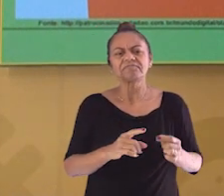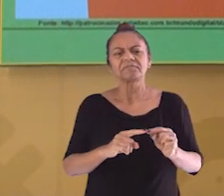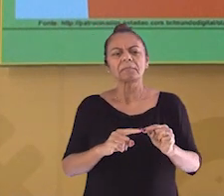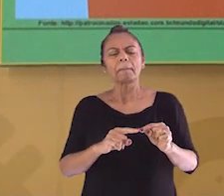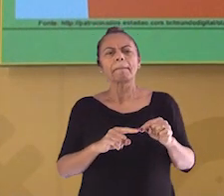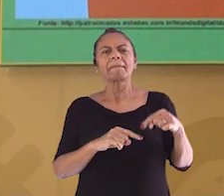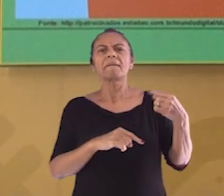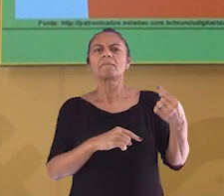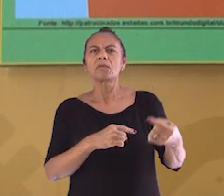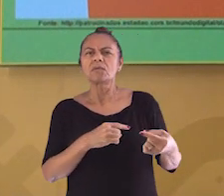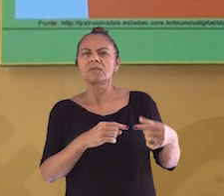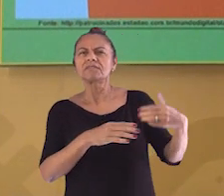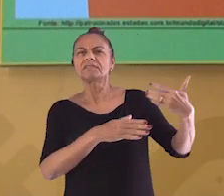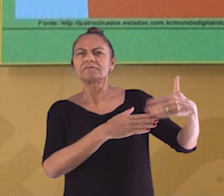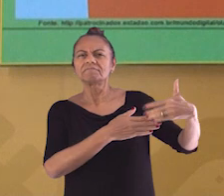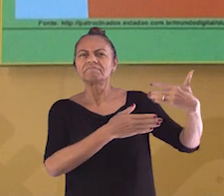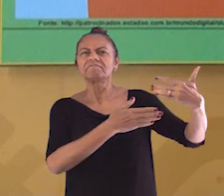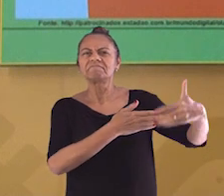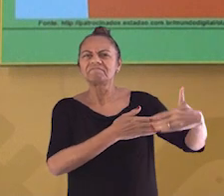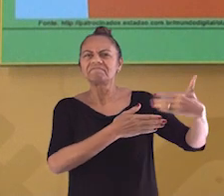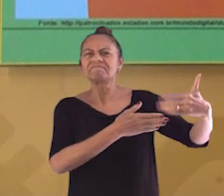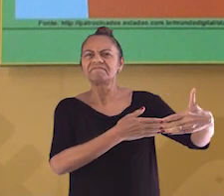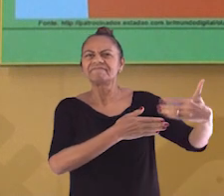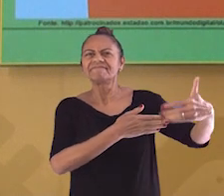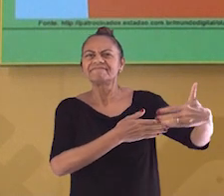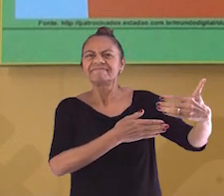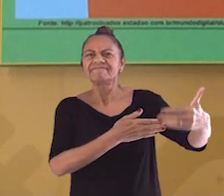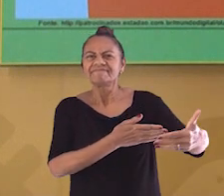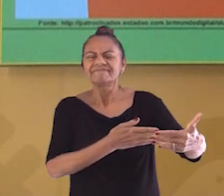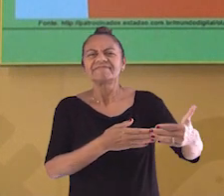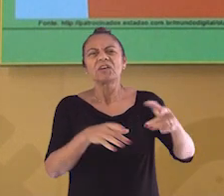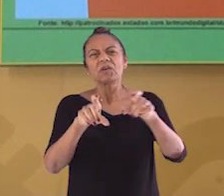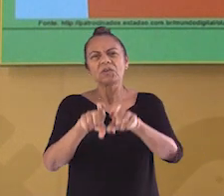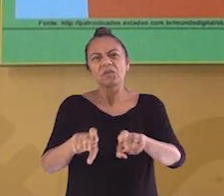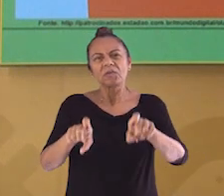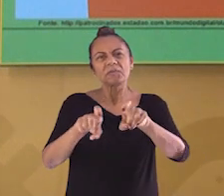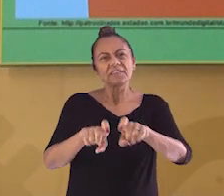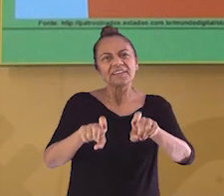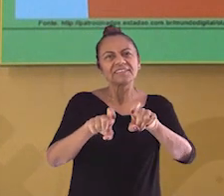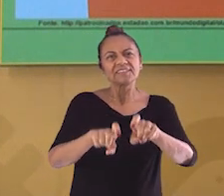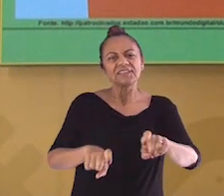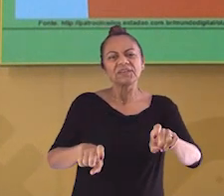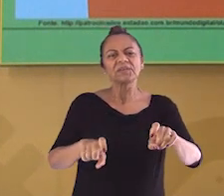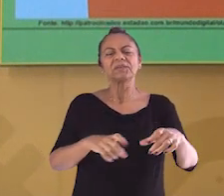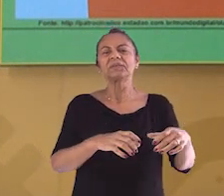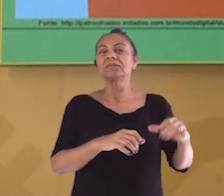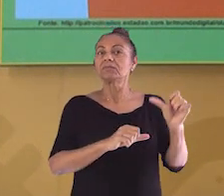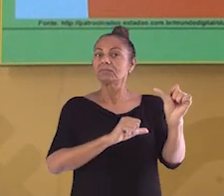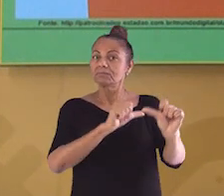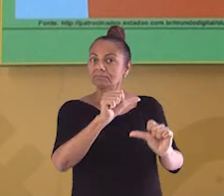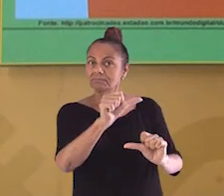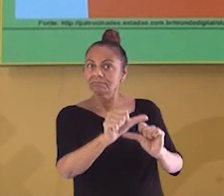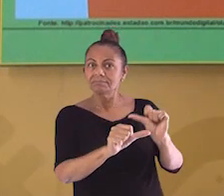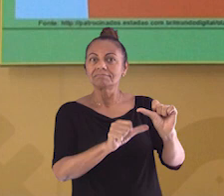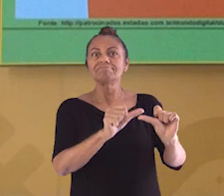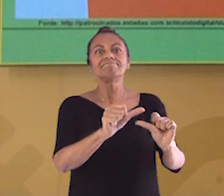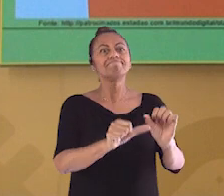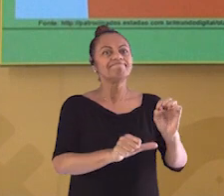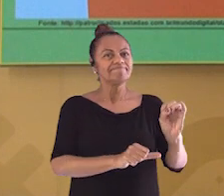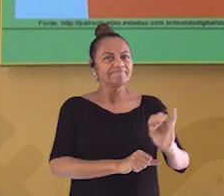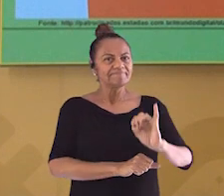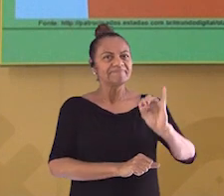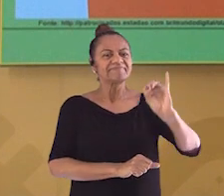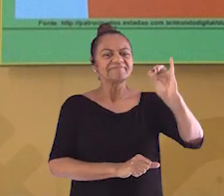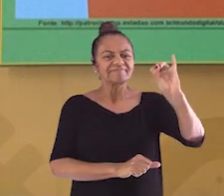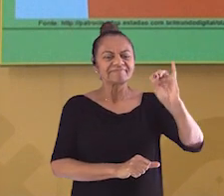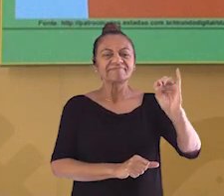mudança. E no terceiro, o computador, a automação. Tudo isso foi uma mudança muito significativa.